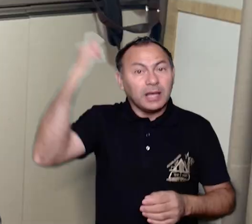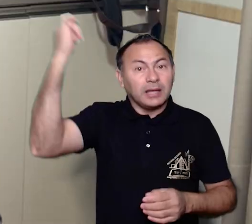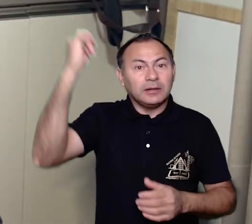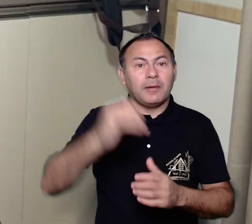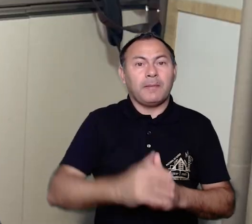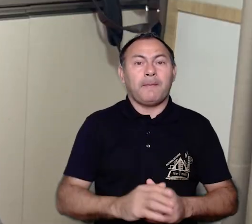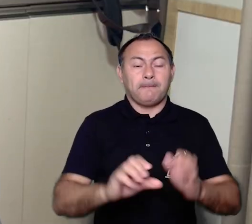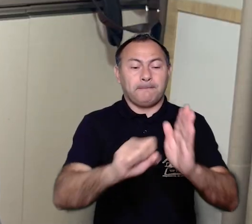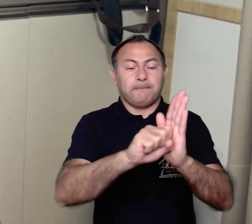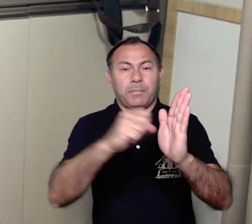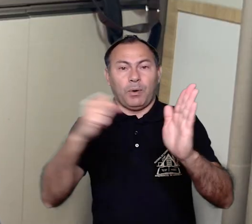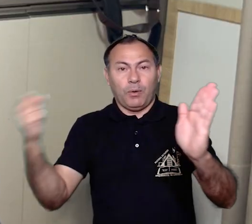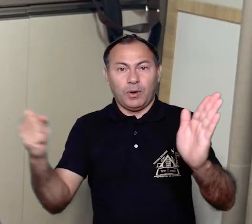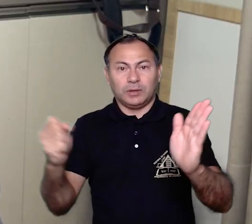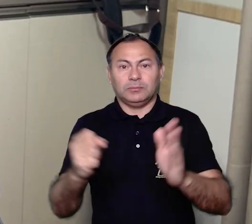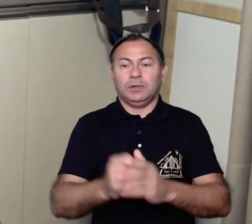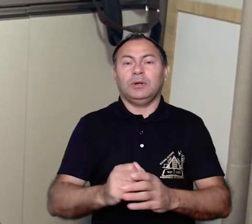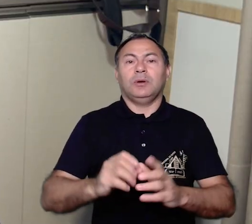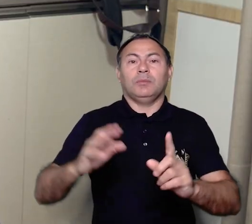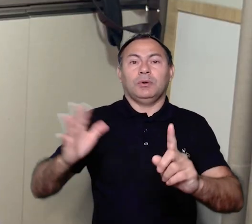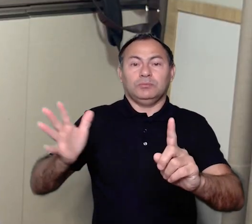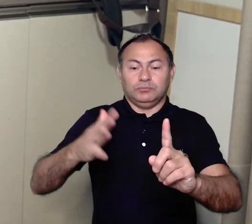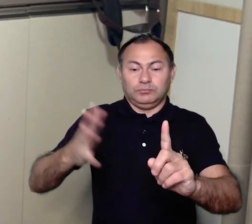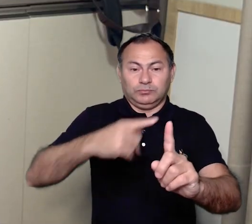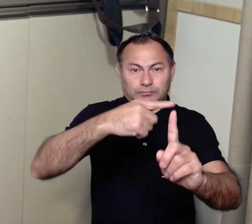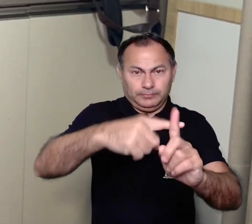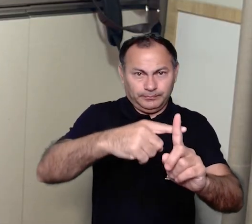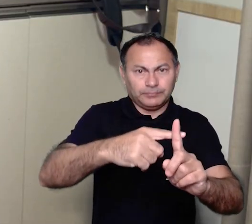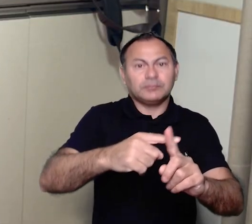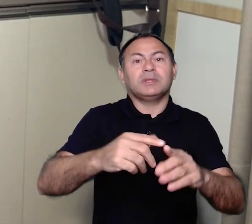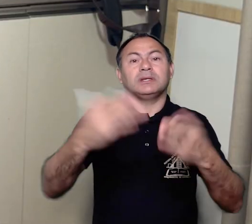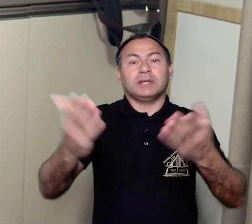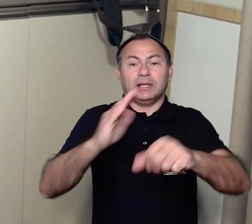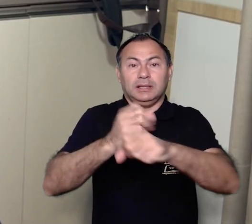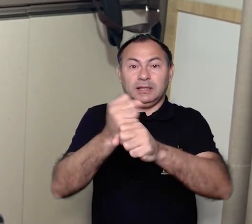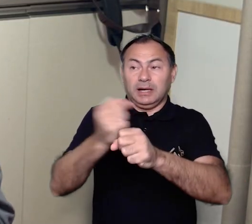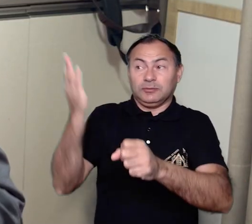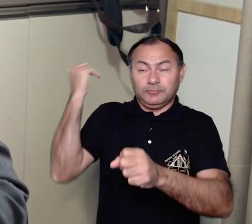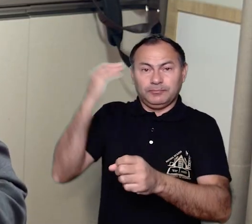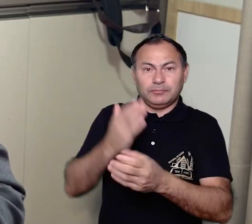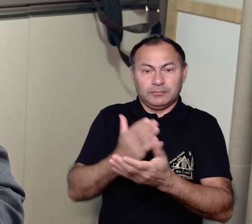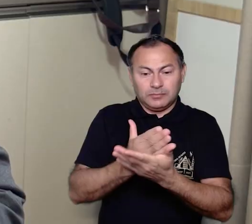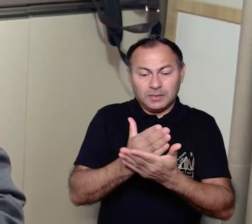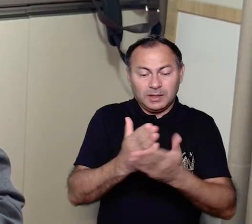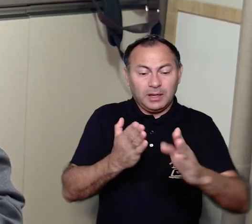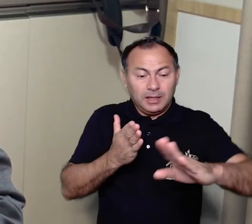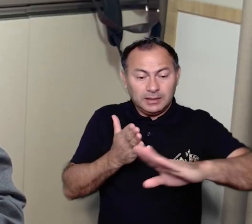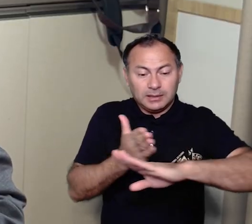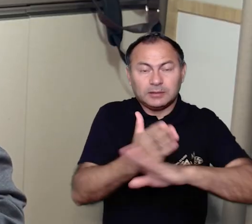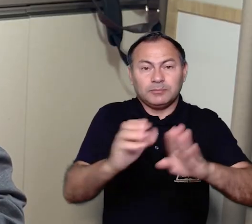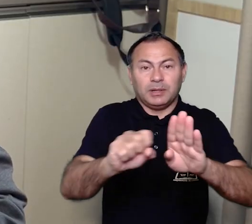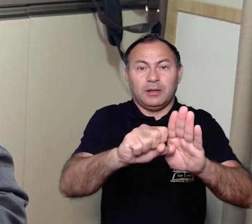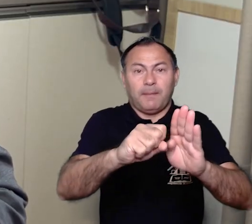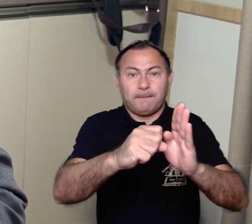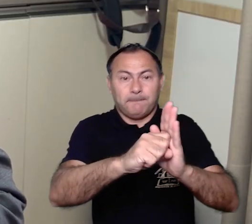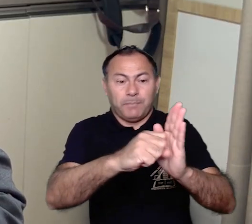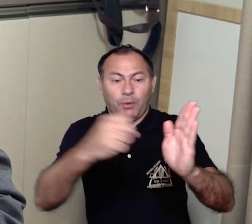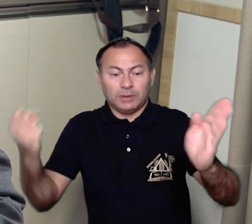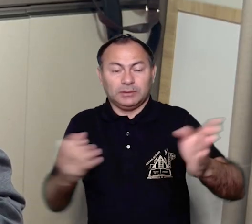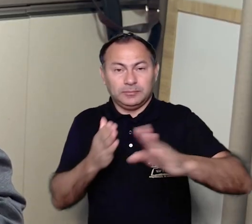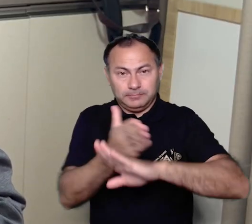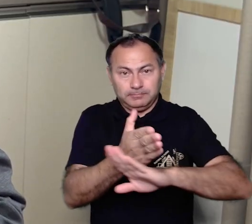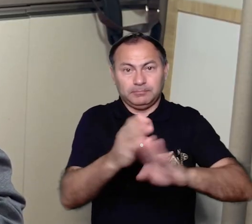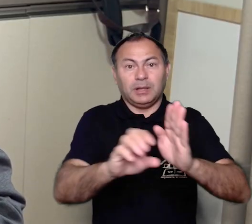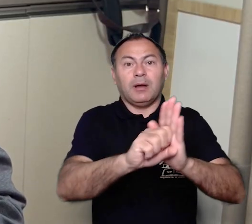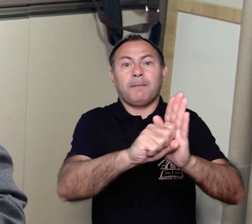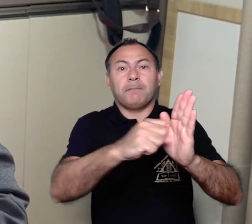ideia de uma porta para um jubileu. Desde então, a travessia da porta, atravessar